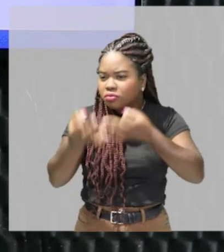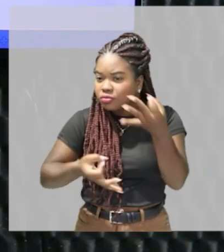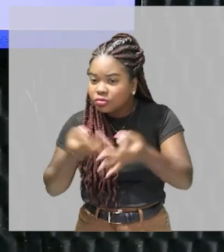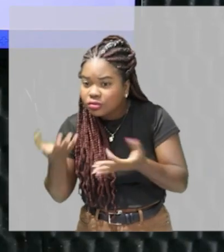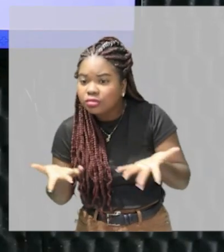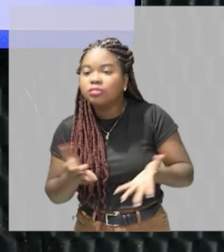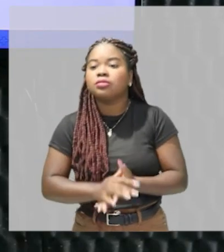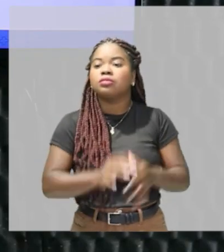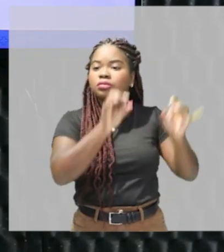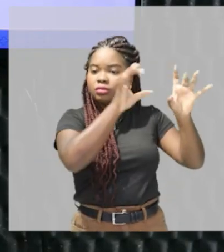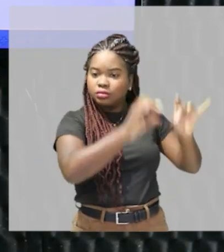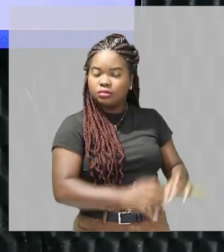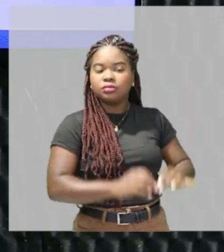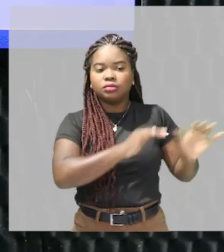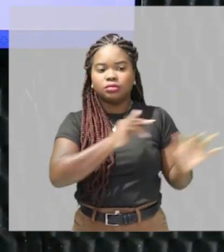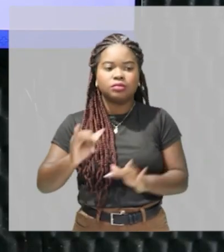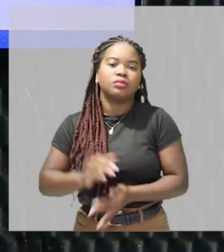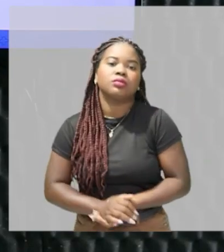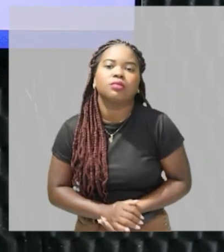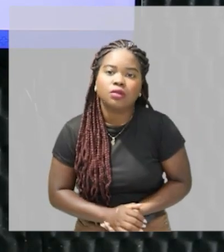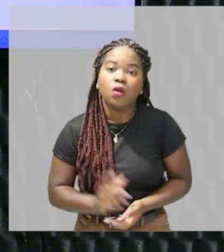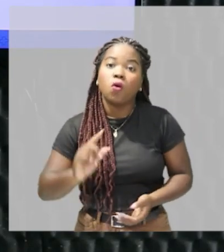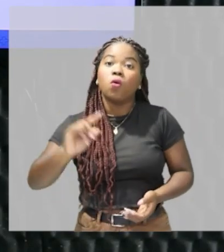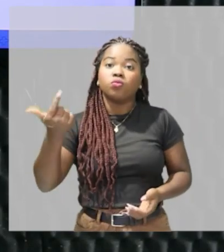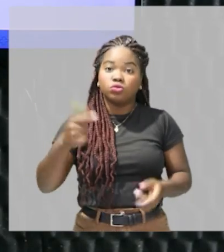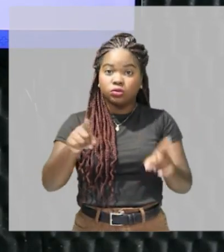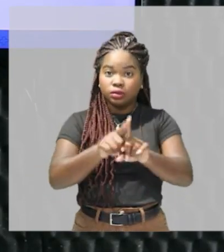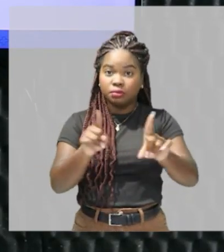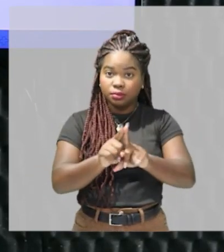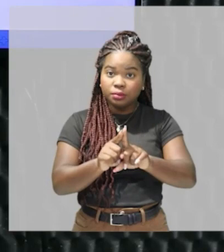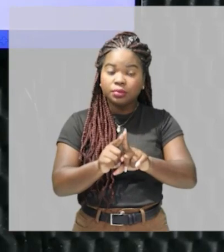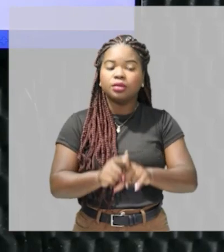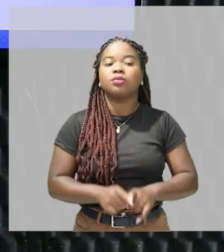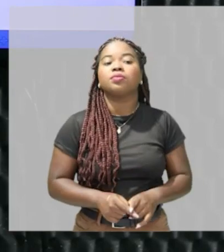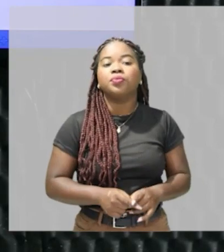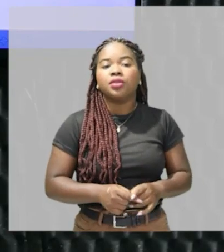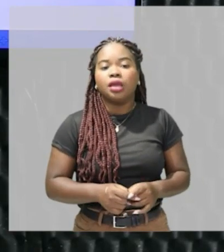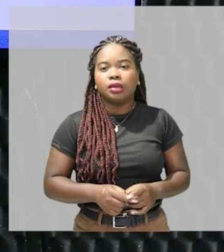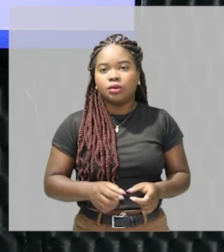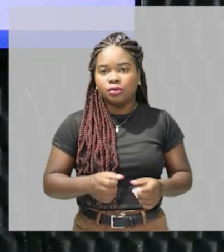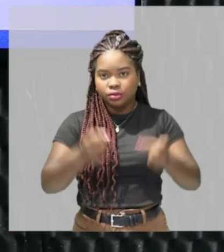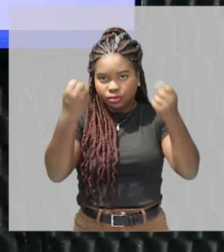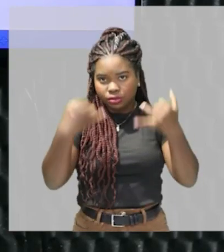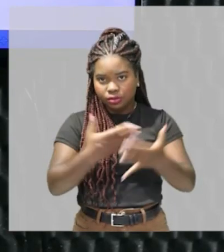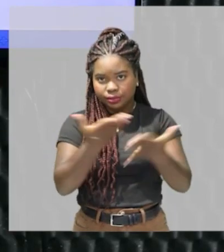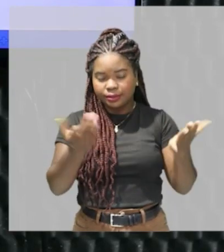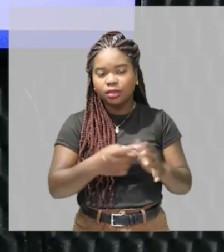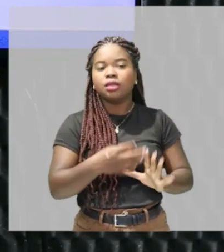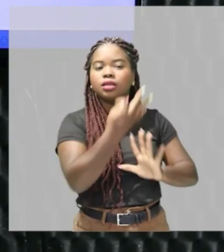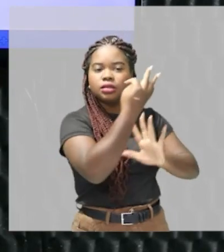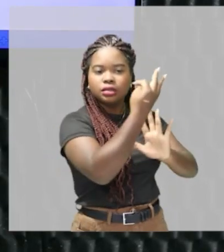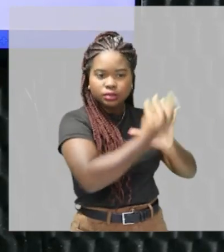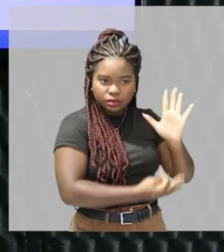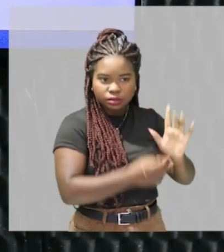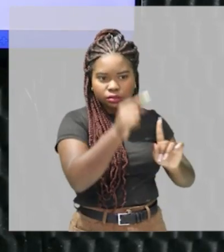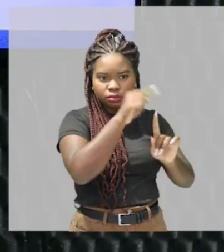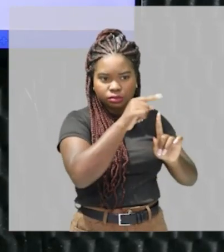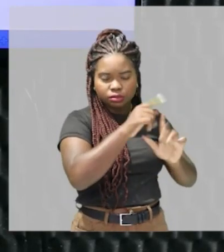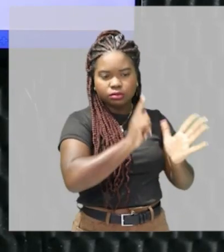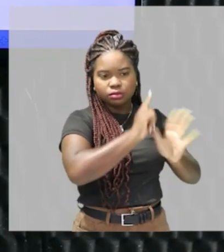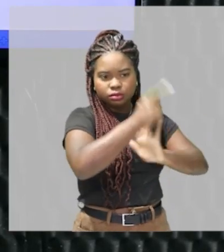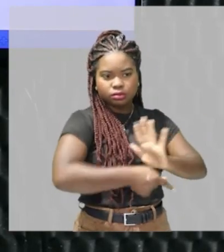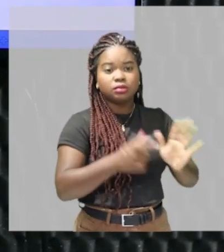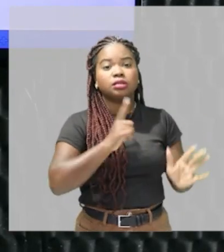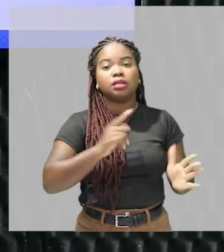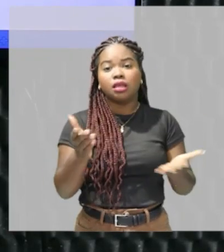de especialistas. Outra coisa que eu quero destacar com vocês é que esse tipo de texto, eles trazem alguns elementos